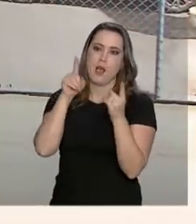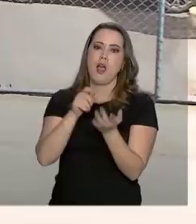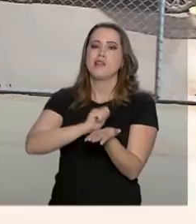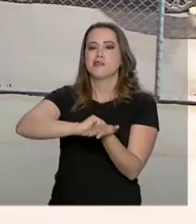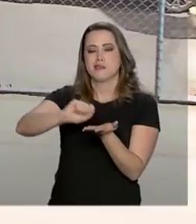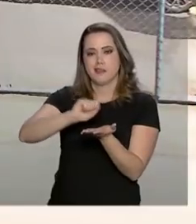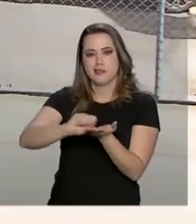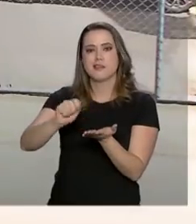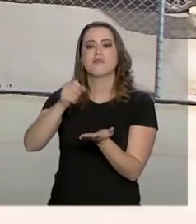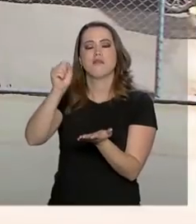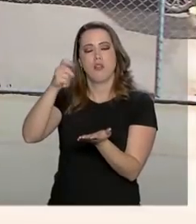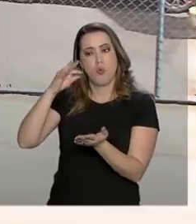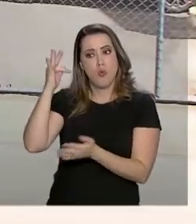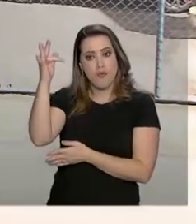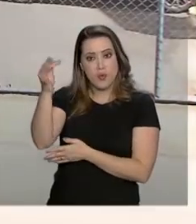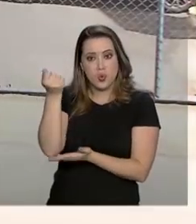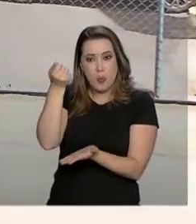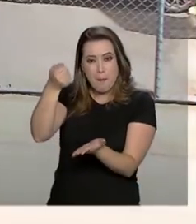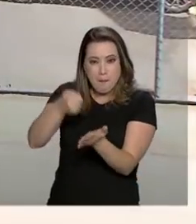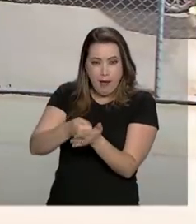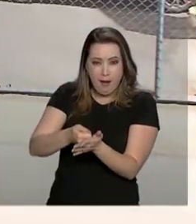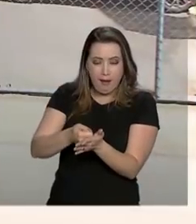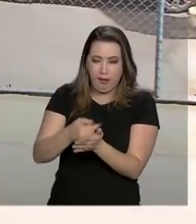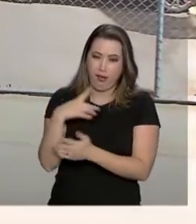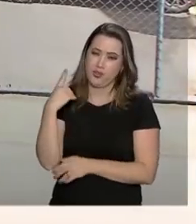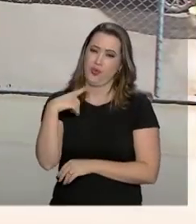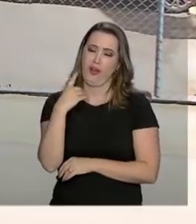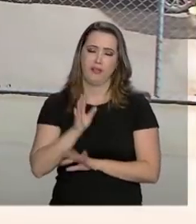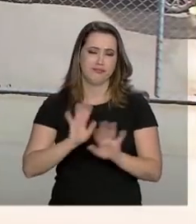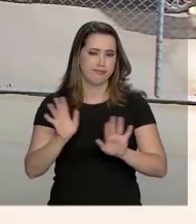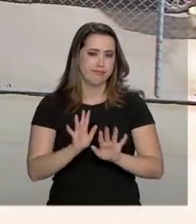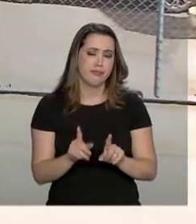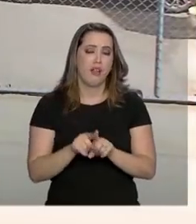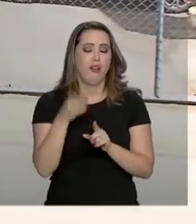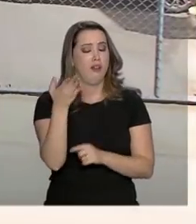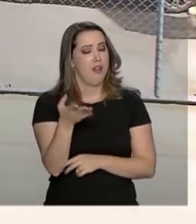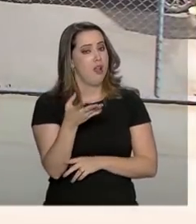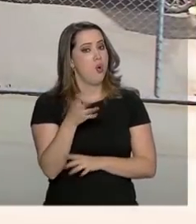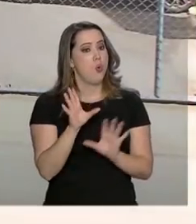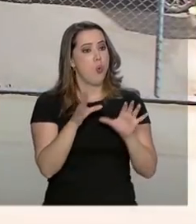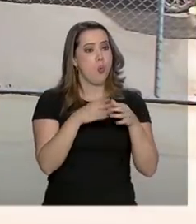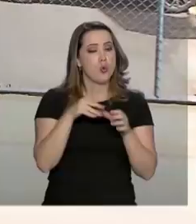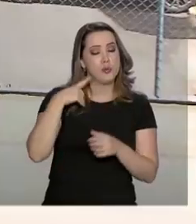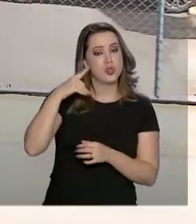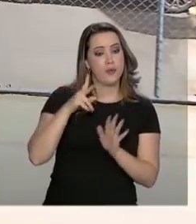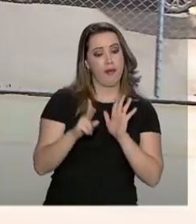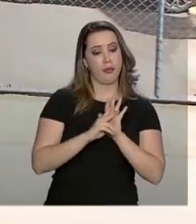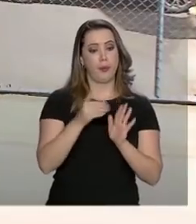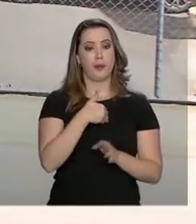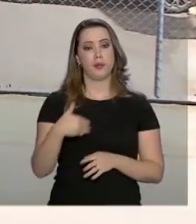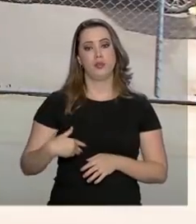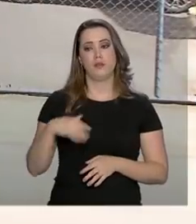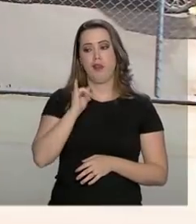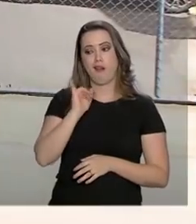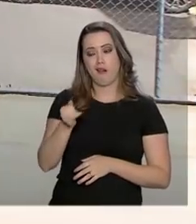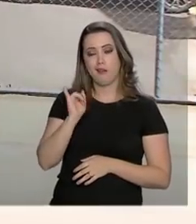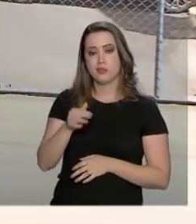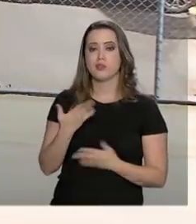que há sim uma cobrança futura de honorários. Os defensores afirmaram que vão ficar aqui na cidade